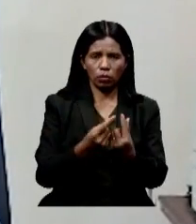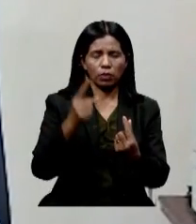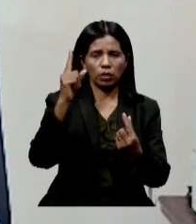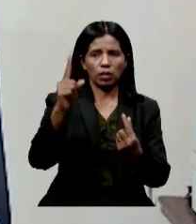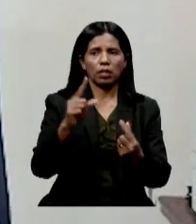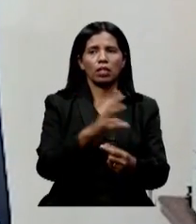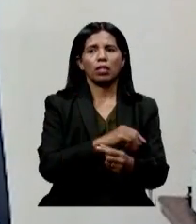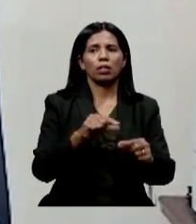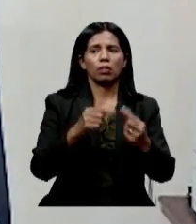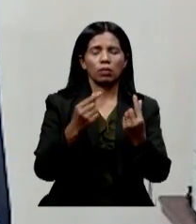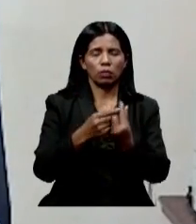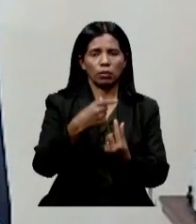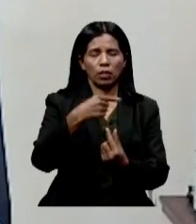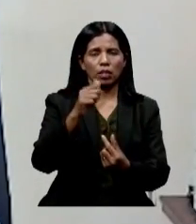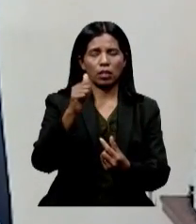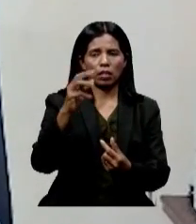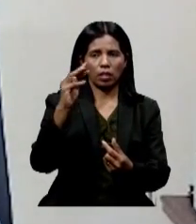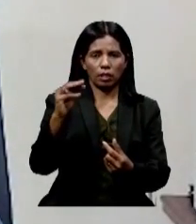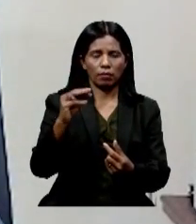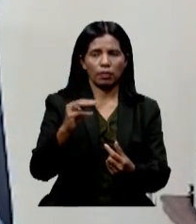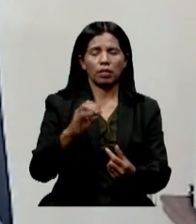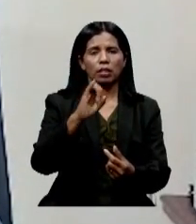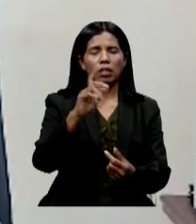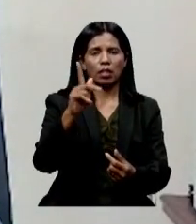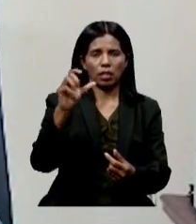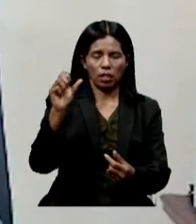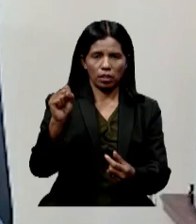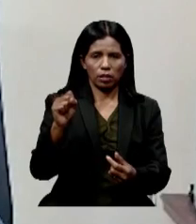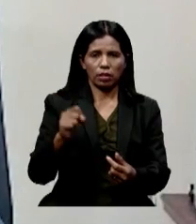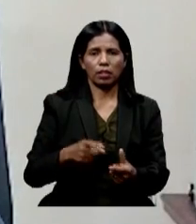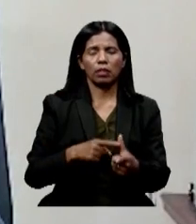naran grupu gam, busi oitentani, ikajen. Tatu